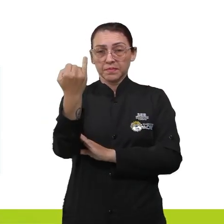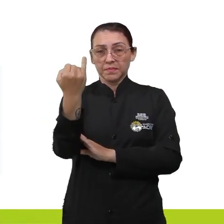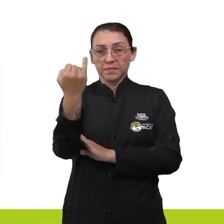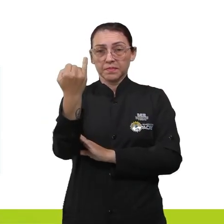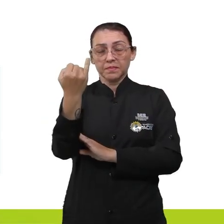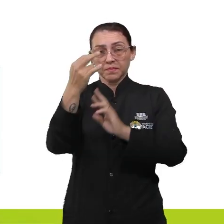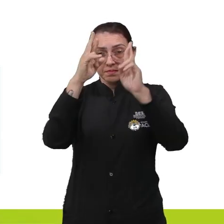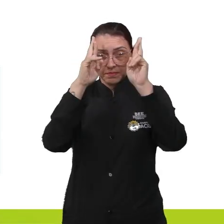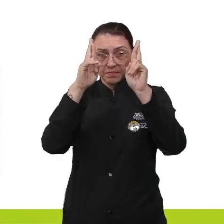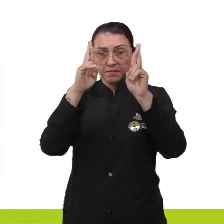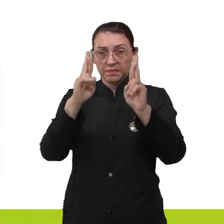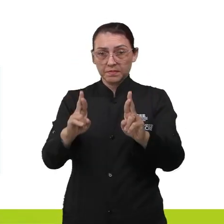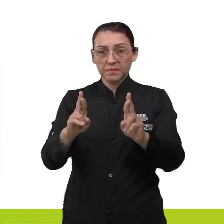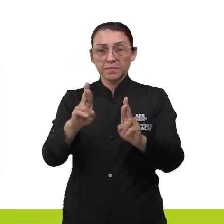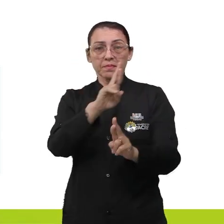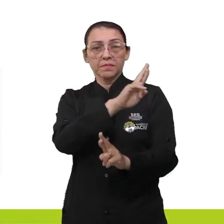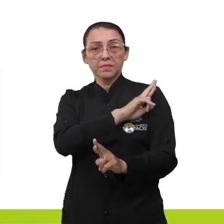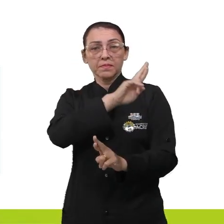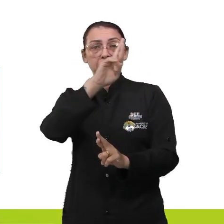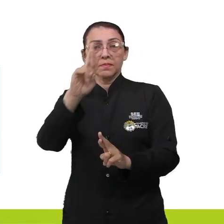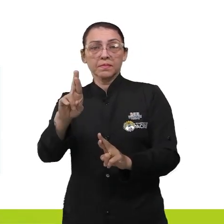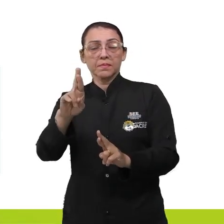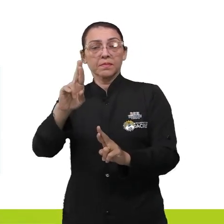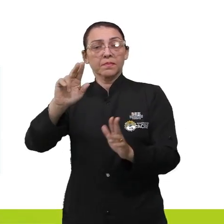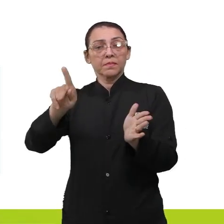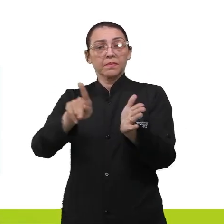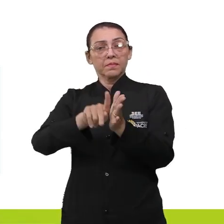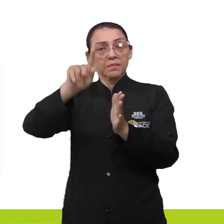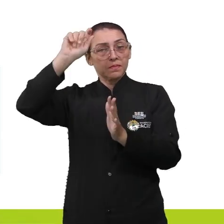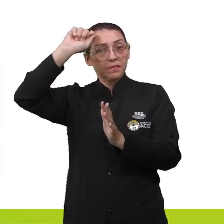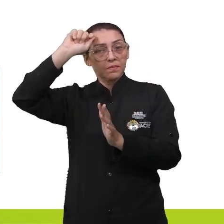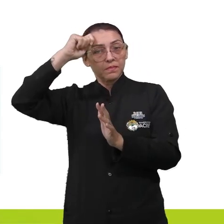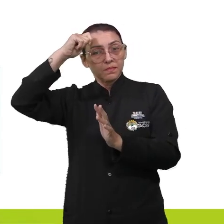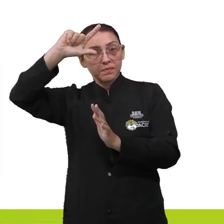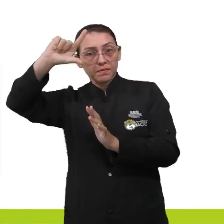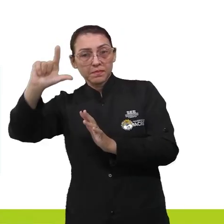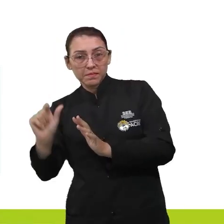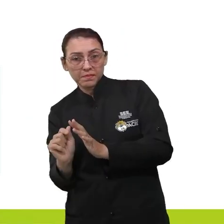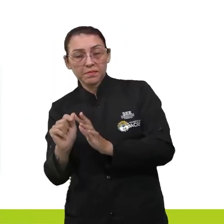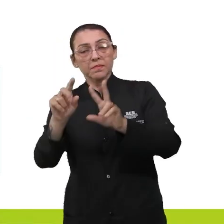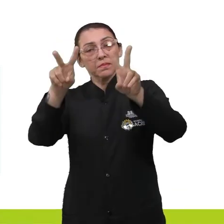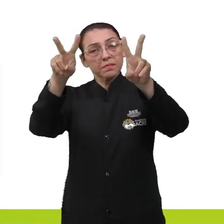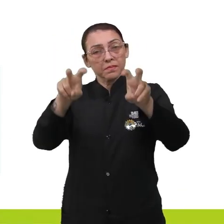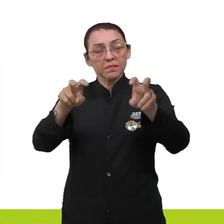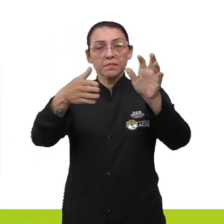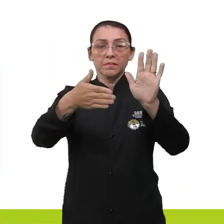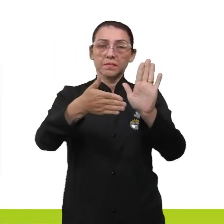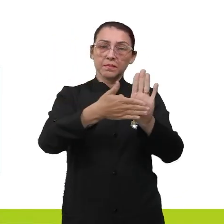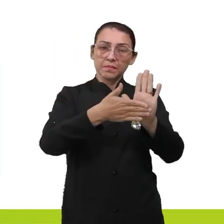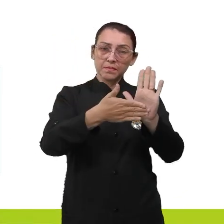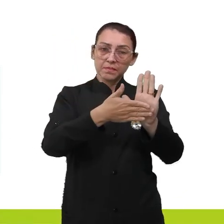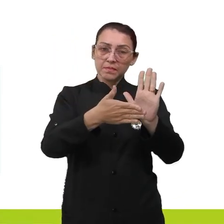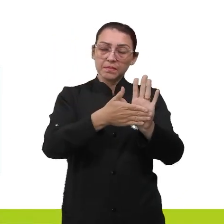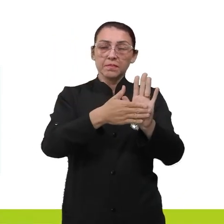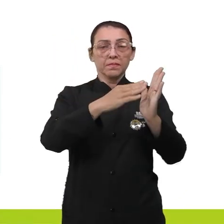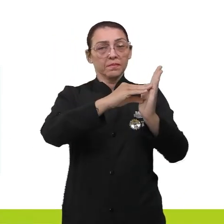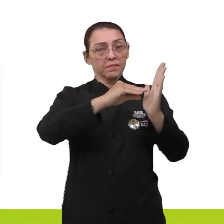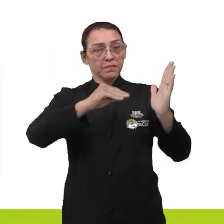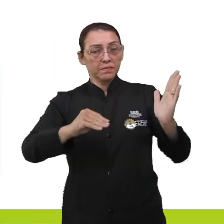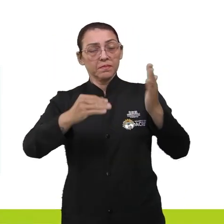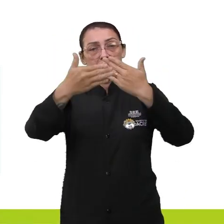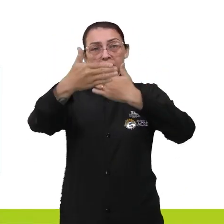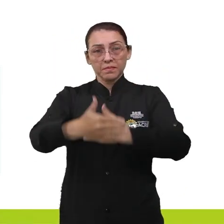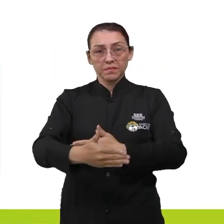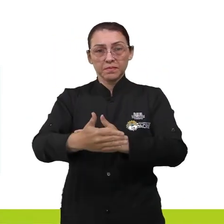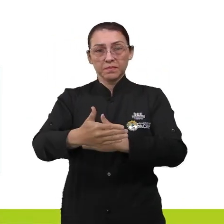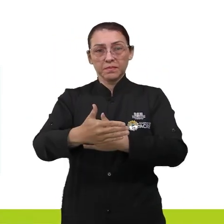do respeito às religiões de matrizes africanas. Esse era o tema que foi proposto, isso aqui foi retirado de uma